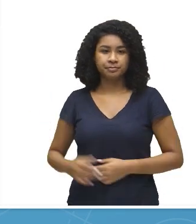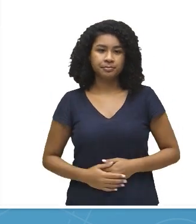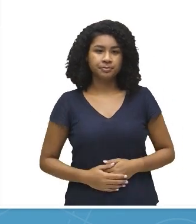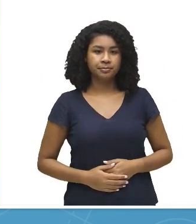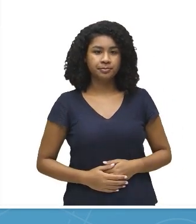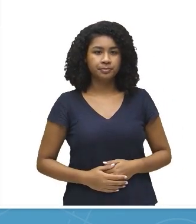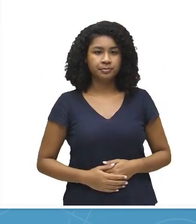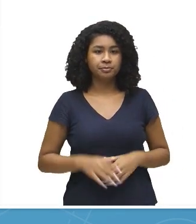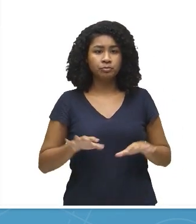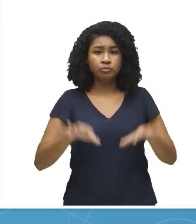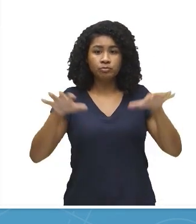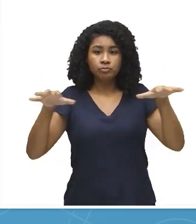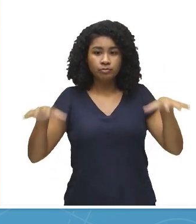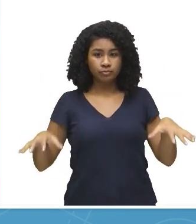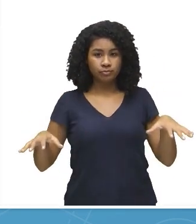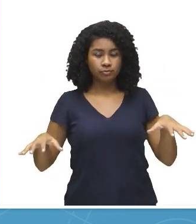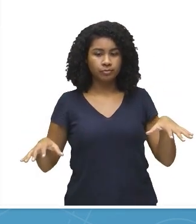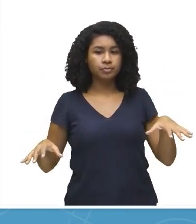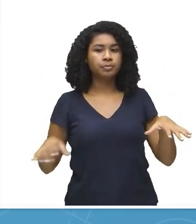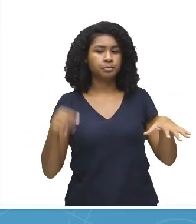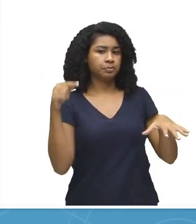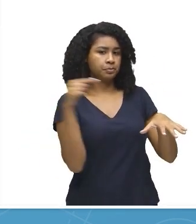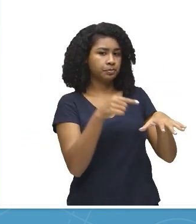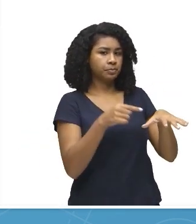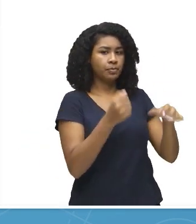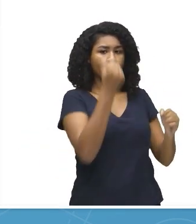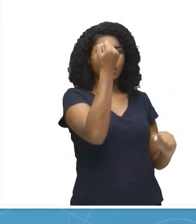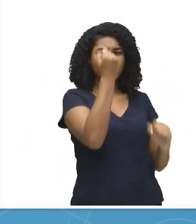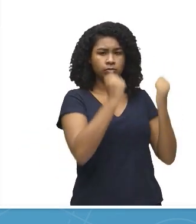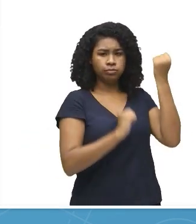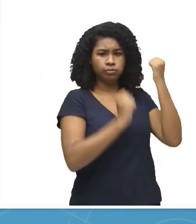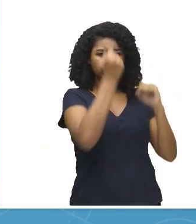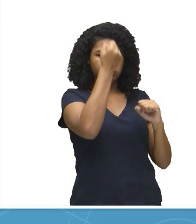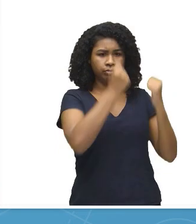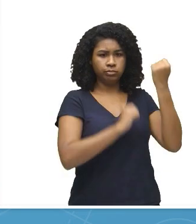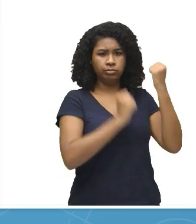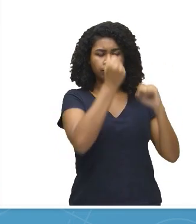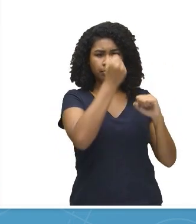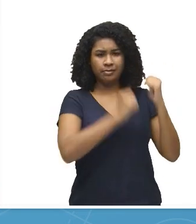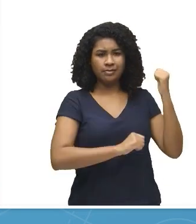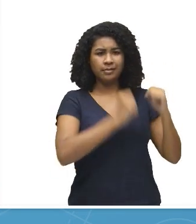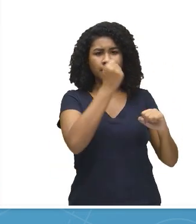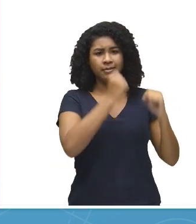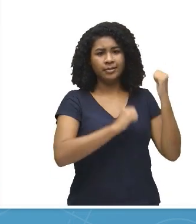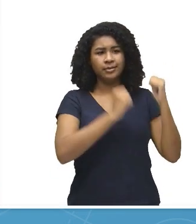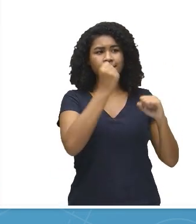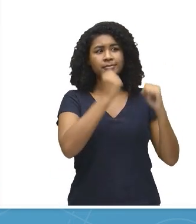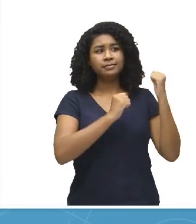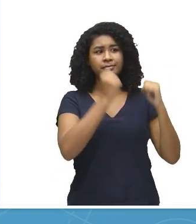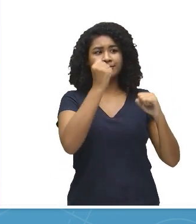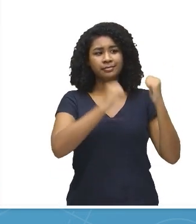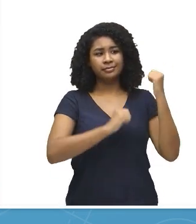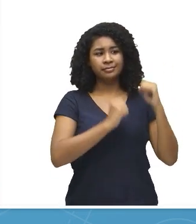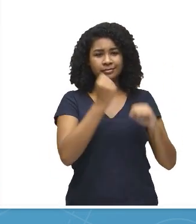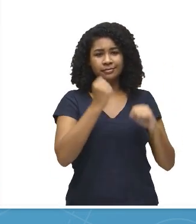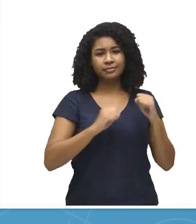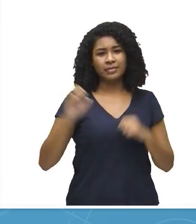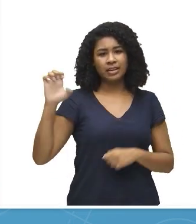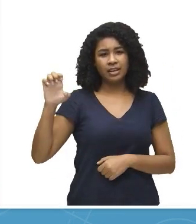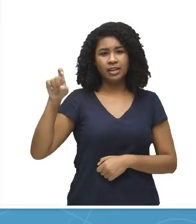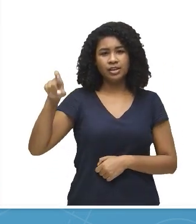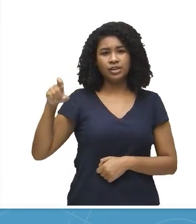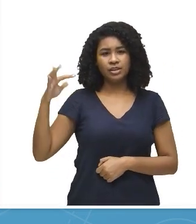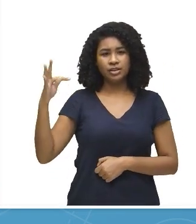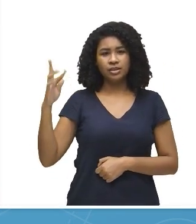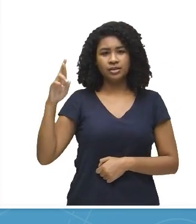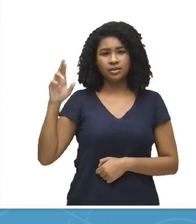olha, aqui a gente tem um exemplo de uma indústria extrativista. Lembrando que essa indústria extrativista, ela é, no caso aí,